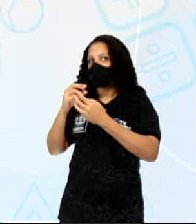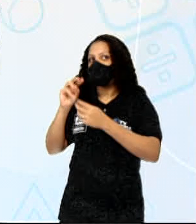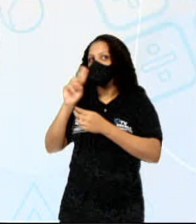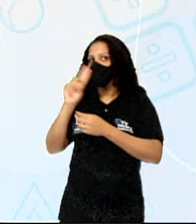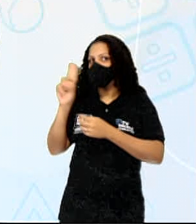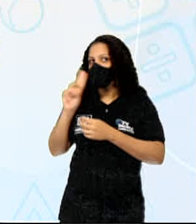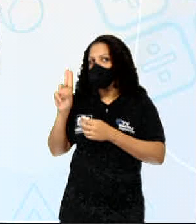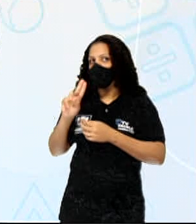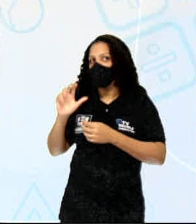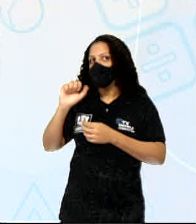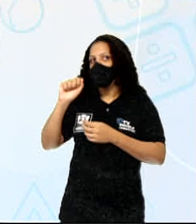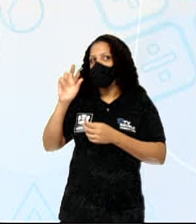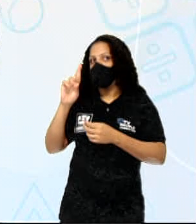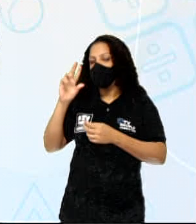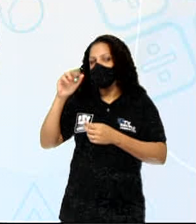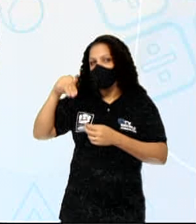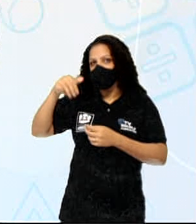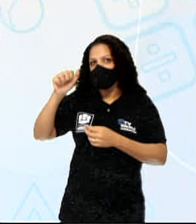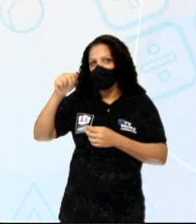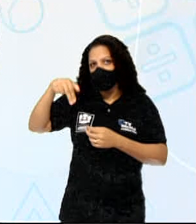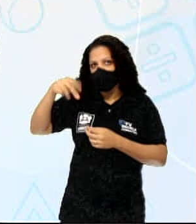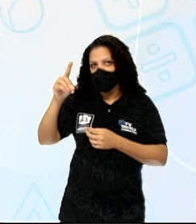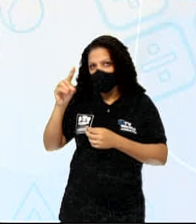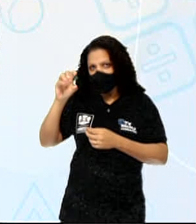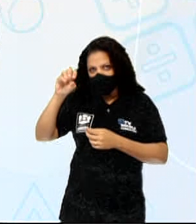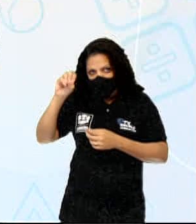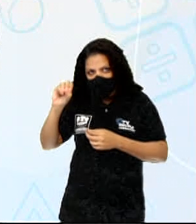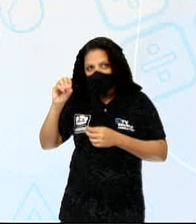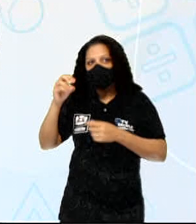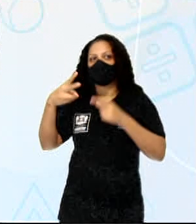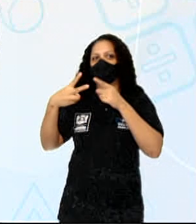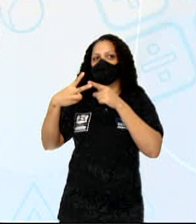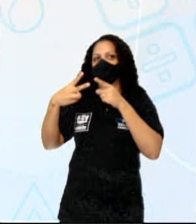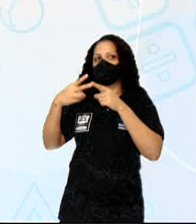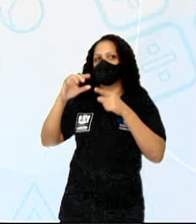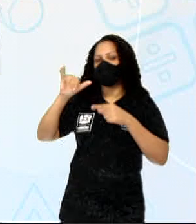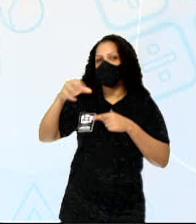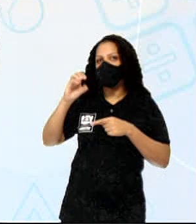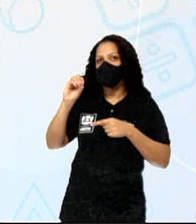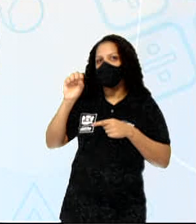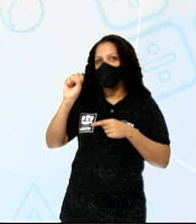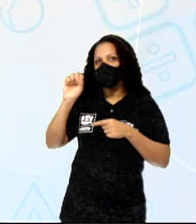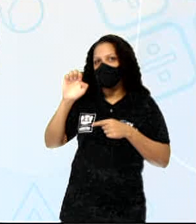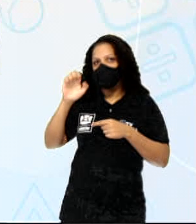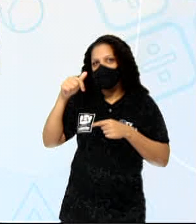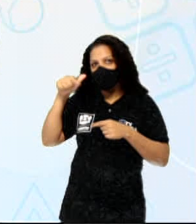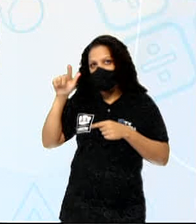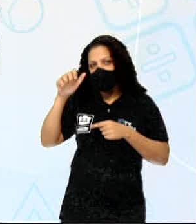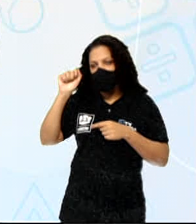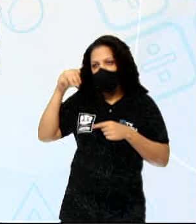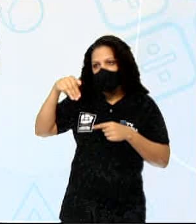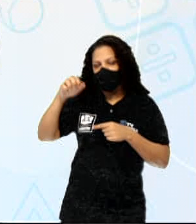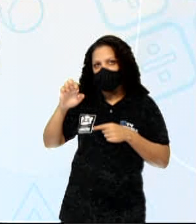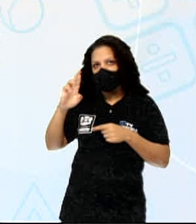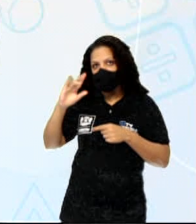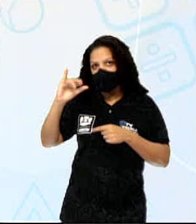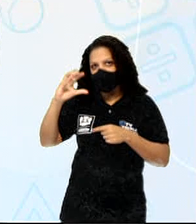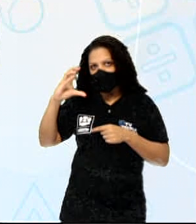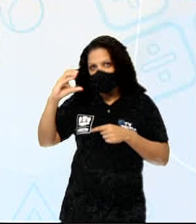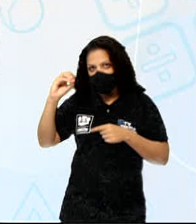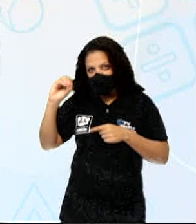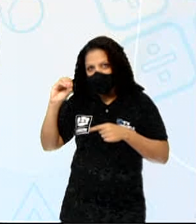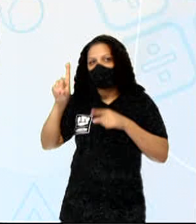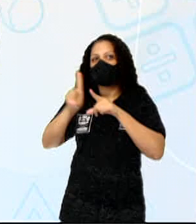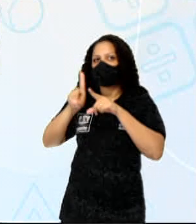era o candidato das oligarquias paulistas. O José Américo de Almeida, né, o escritor paraibano, que era o